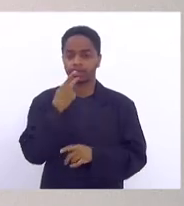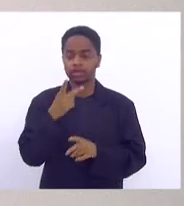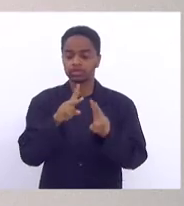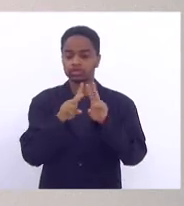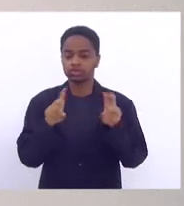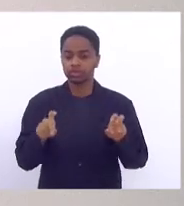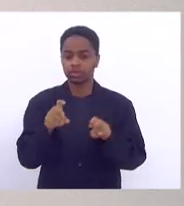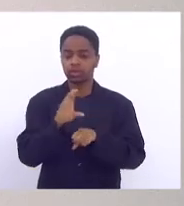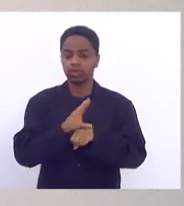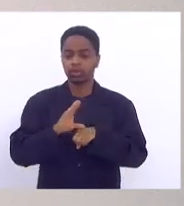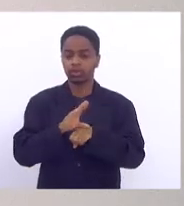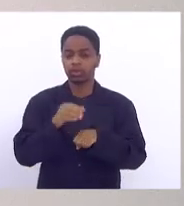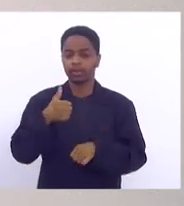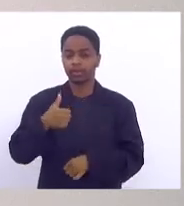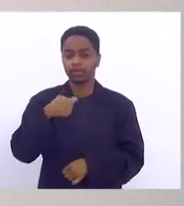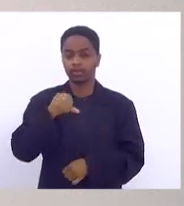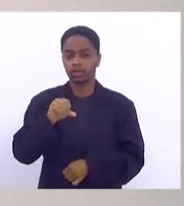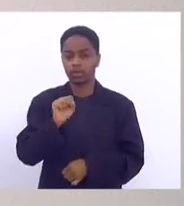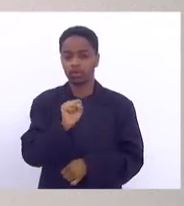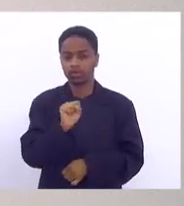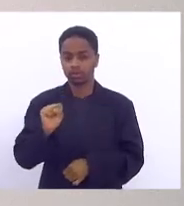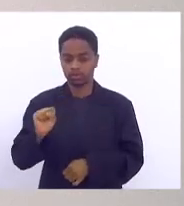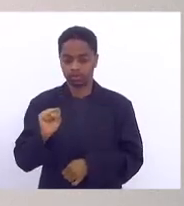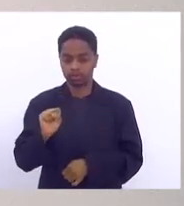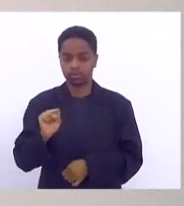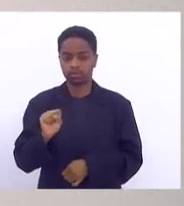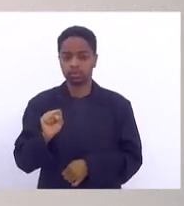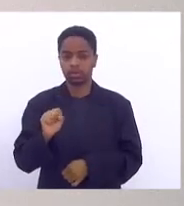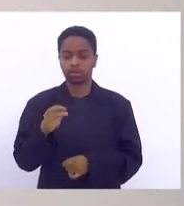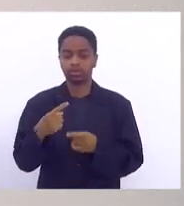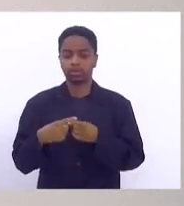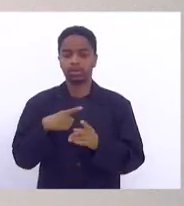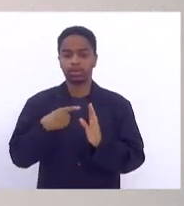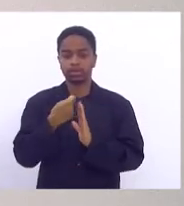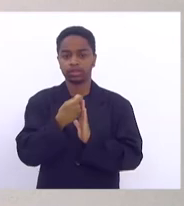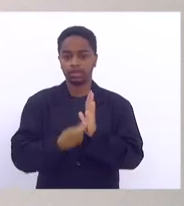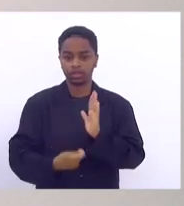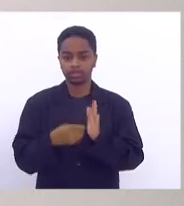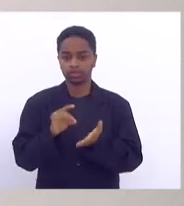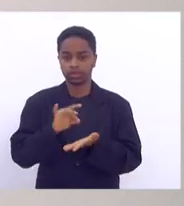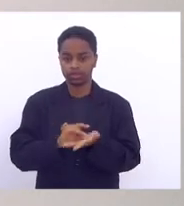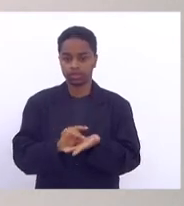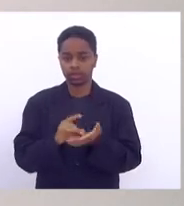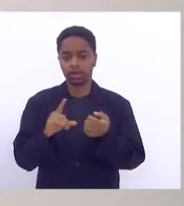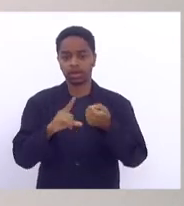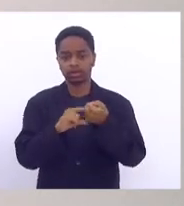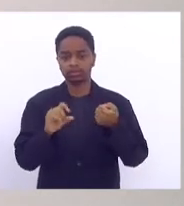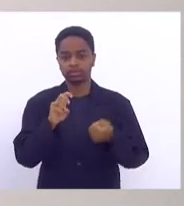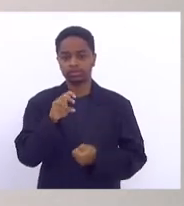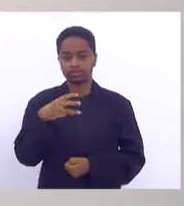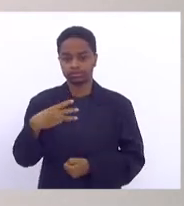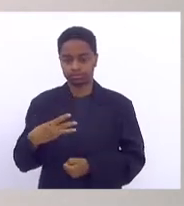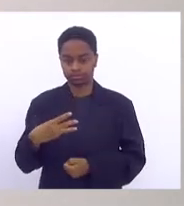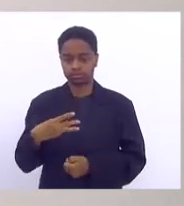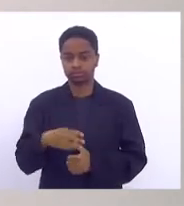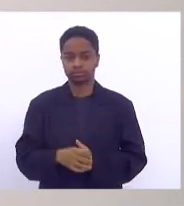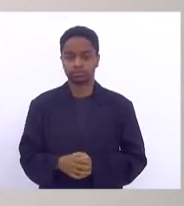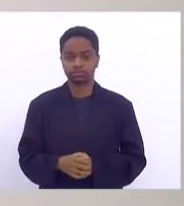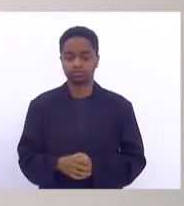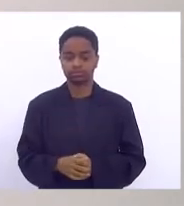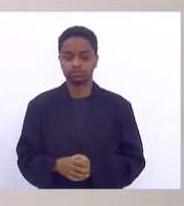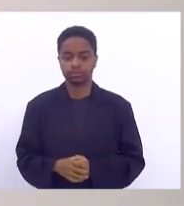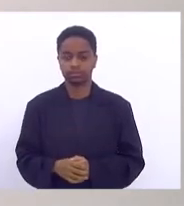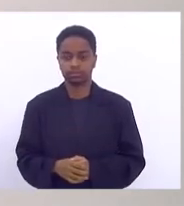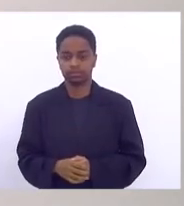Constituição de 1988 na redação original do artigo 53 da redação original da